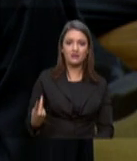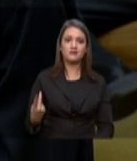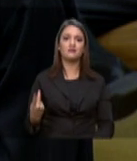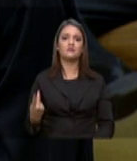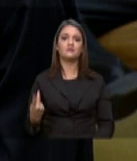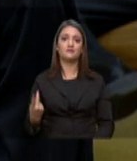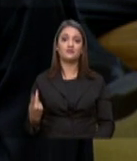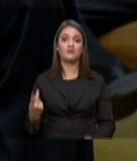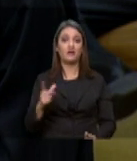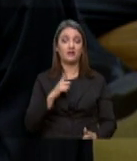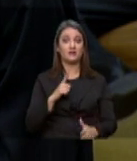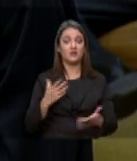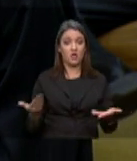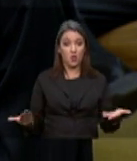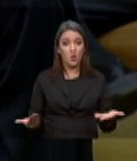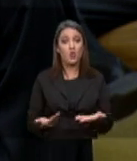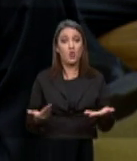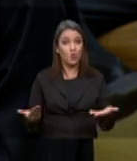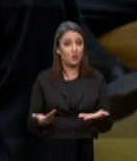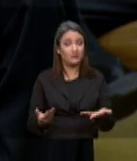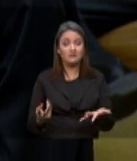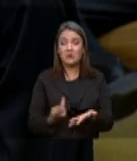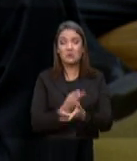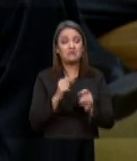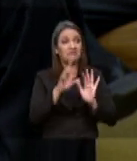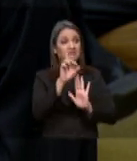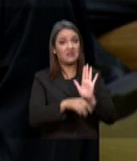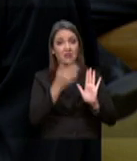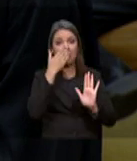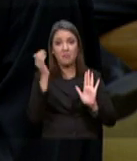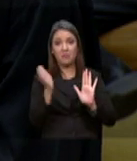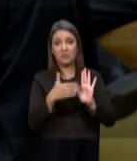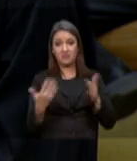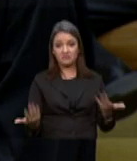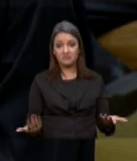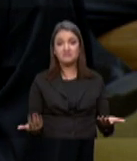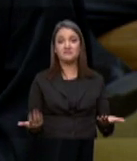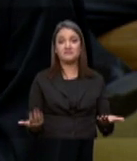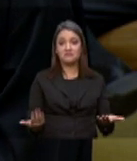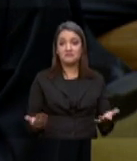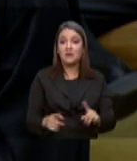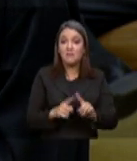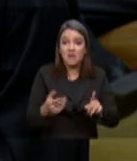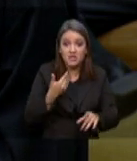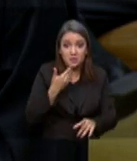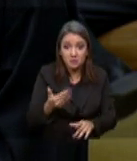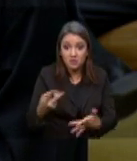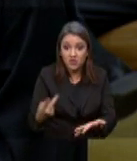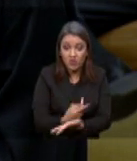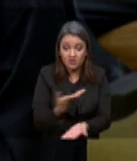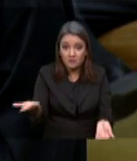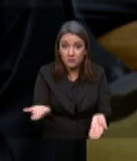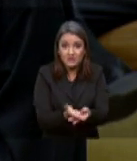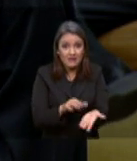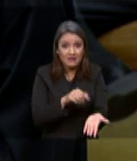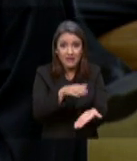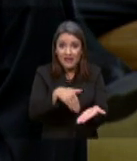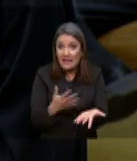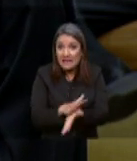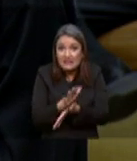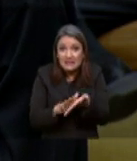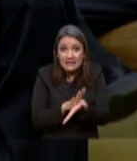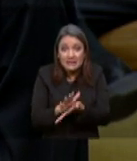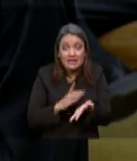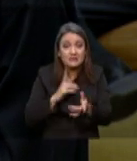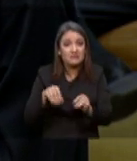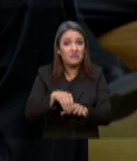encontra completamente abandonada. Nenhum dos pedidos contidos nesta ação implica em qualquer tipo de